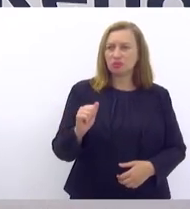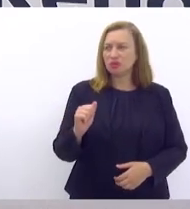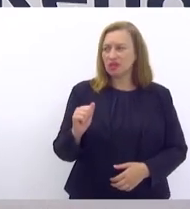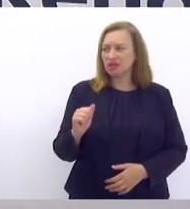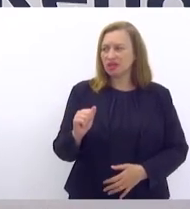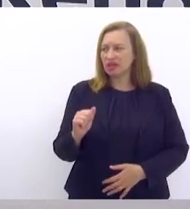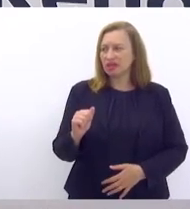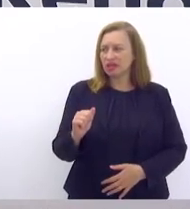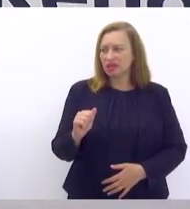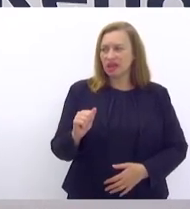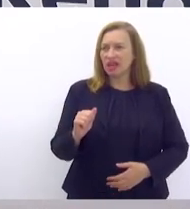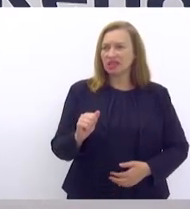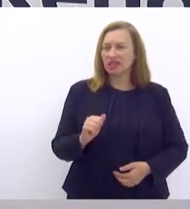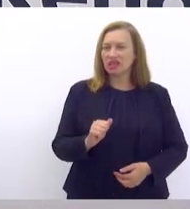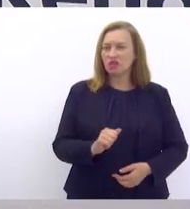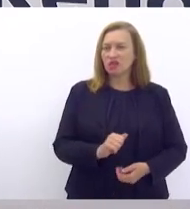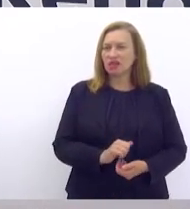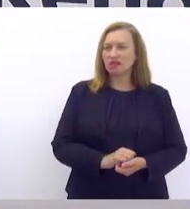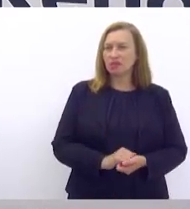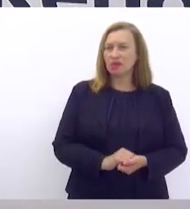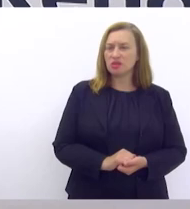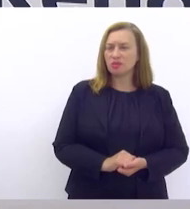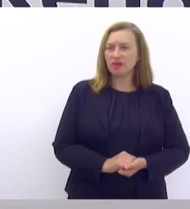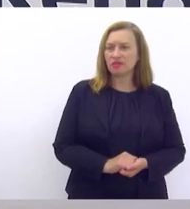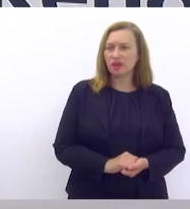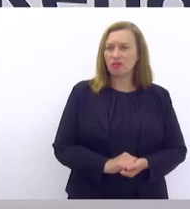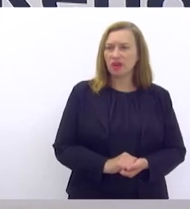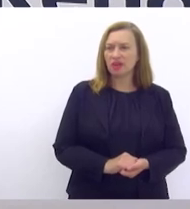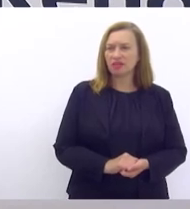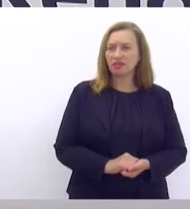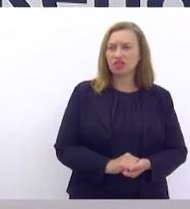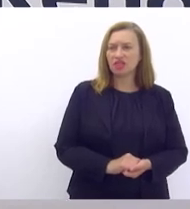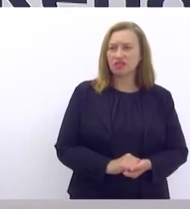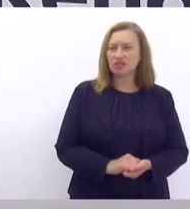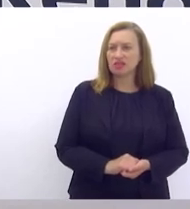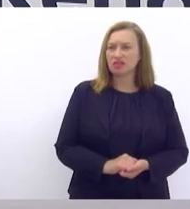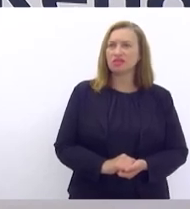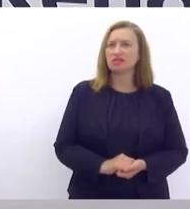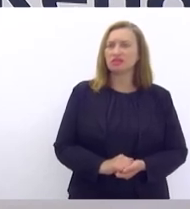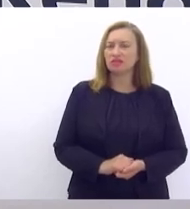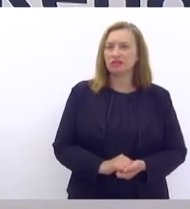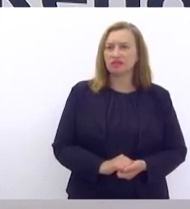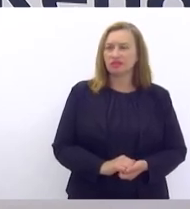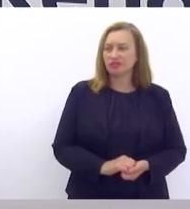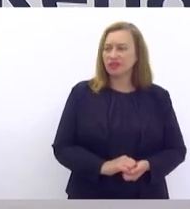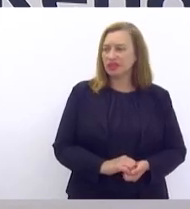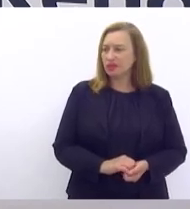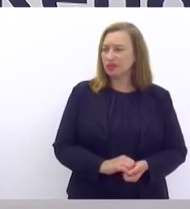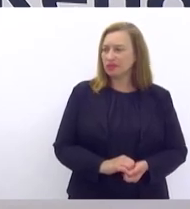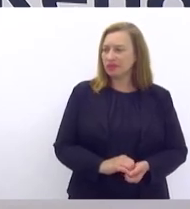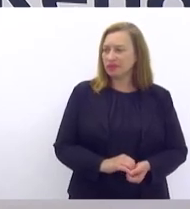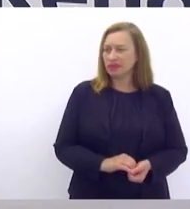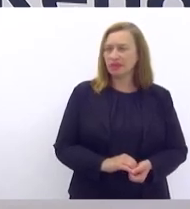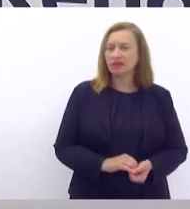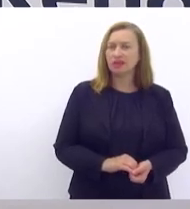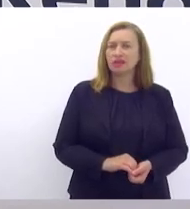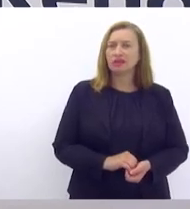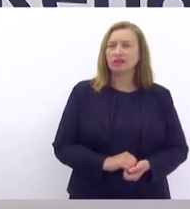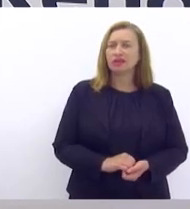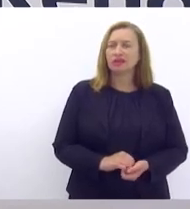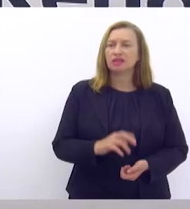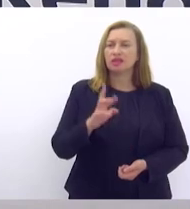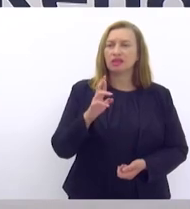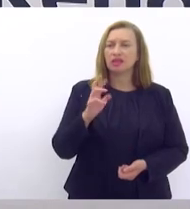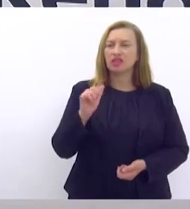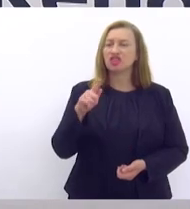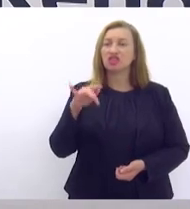Muito obrigado. Regina Lúcia. Regina? Cadê a Regina? Ah, é, a Regina está aqui. É. Falei, cadê a Regina? Não estou achando